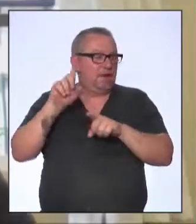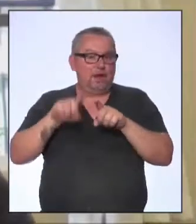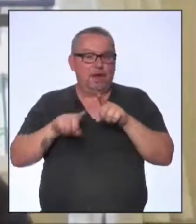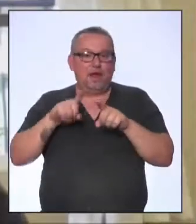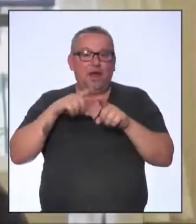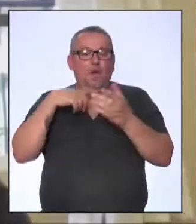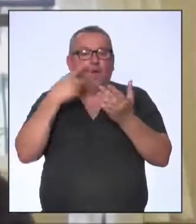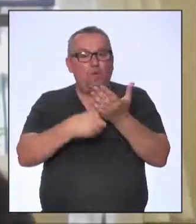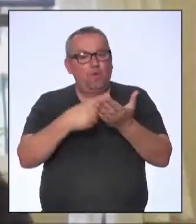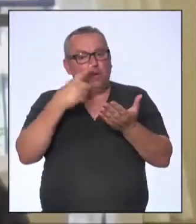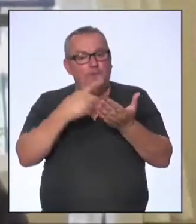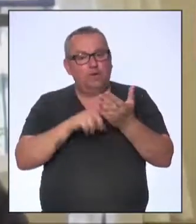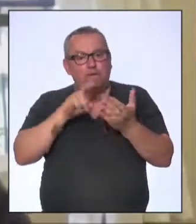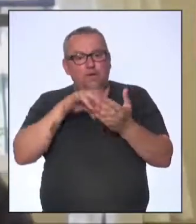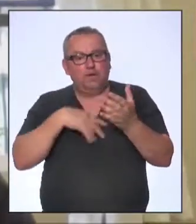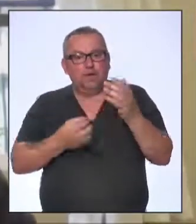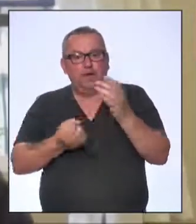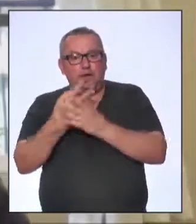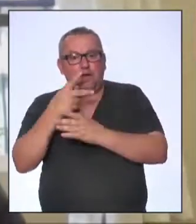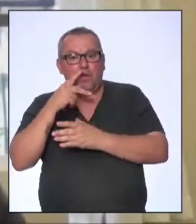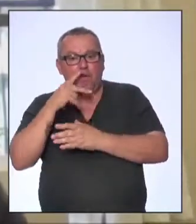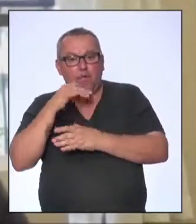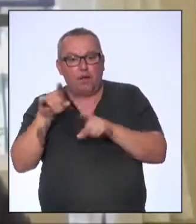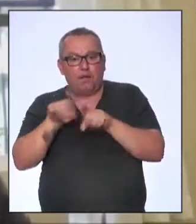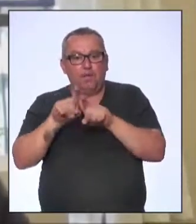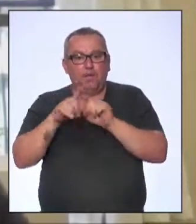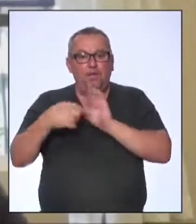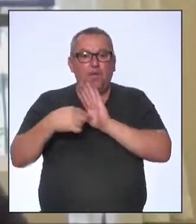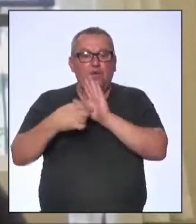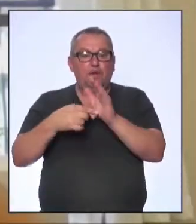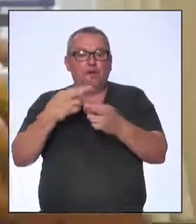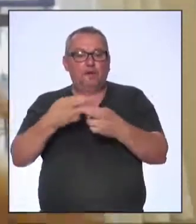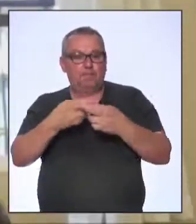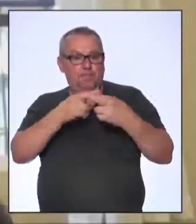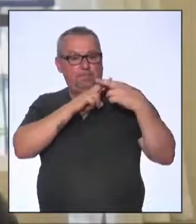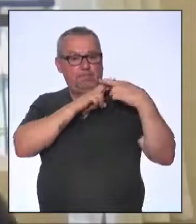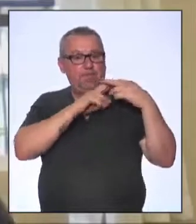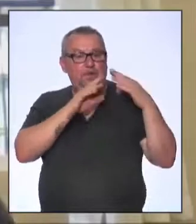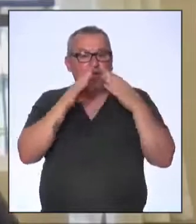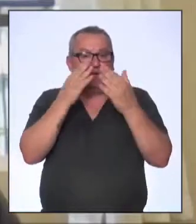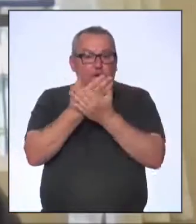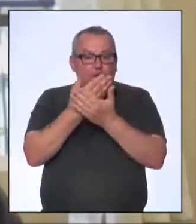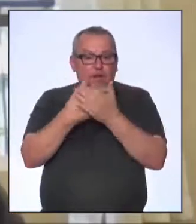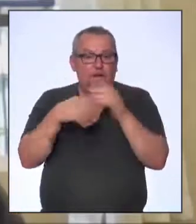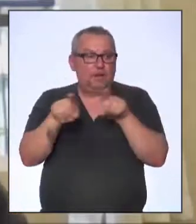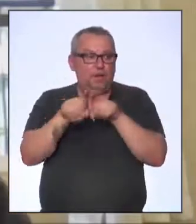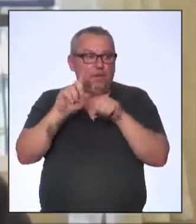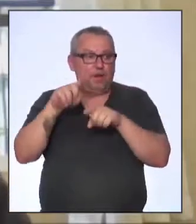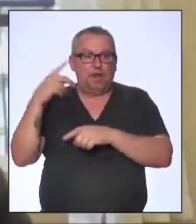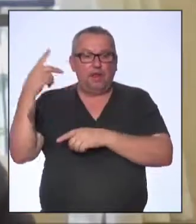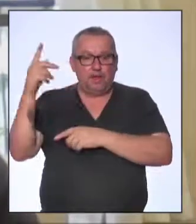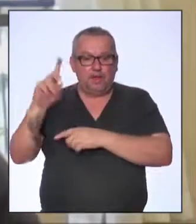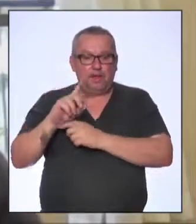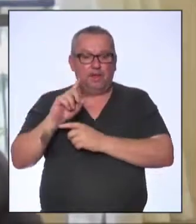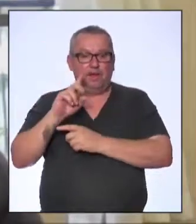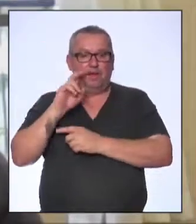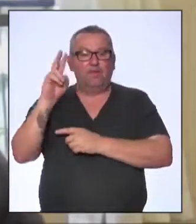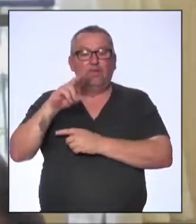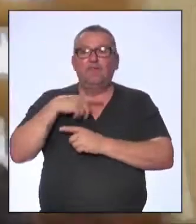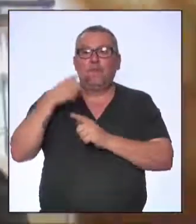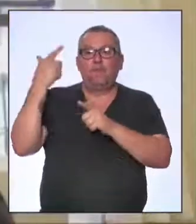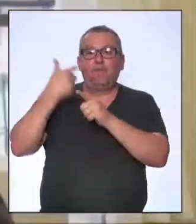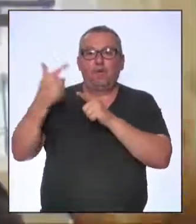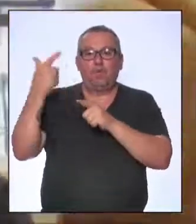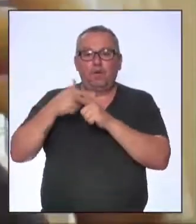um compromisso que você vai criando com o pai e mostrando que as responsabilidades da escola também é dele. Nós estamos com problema